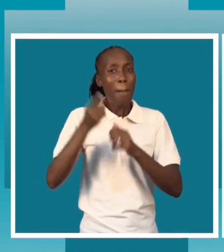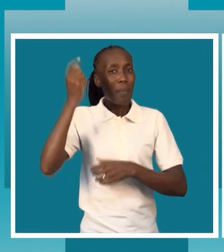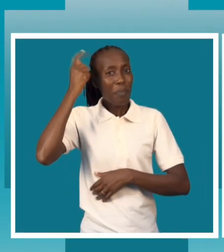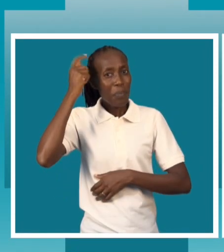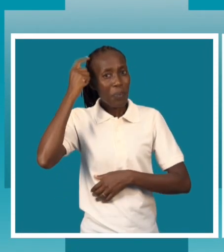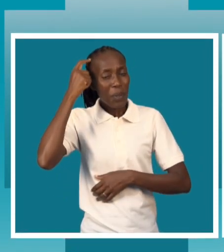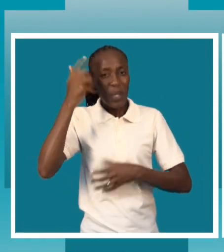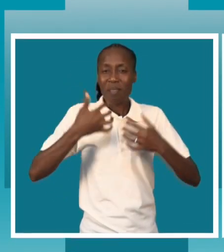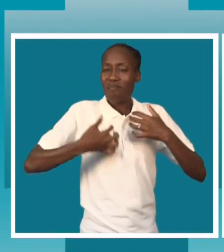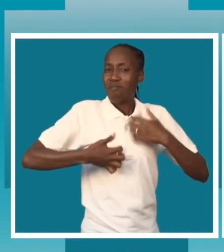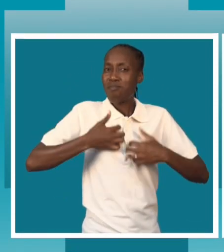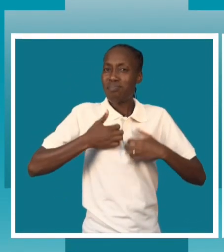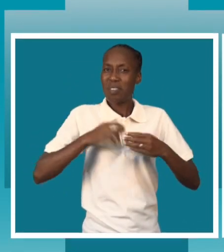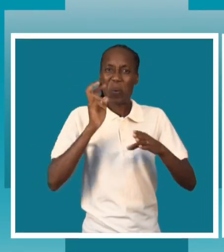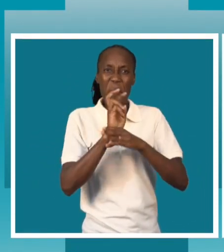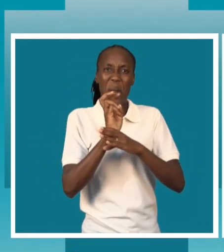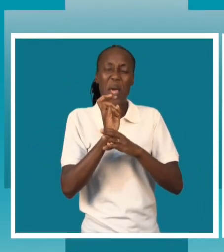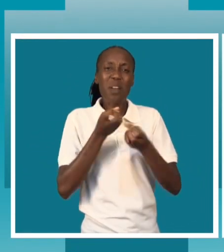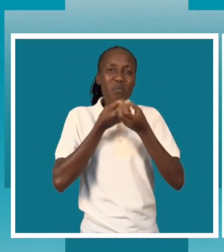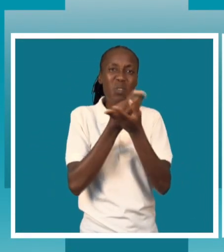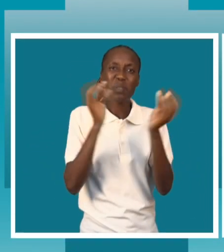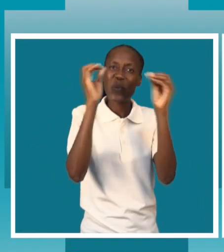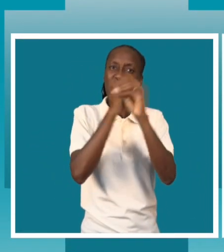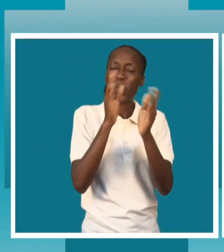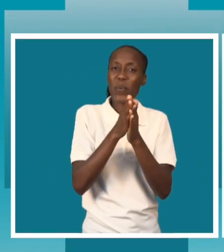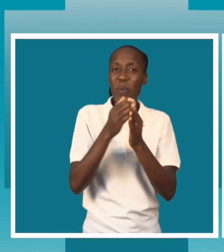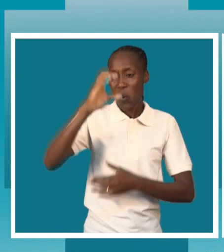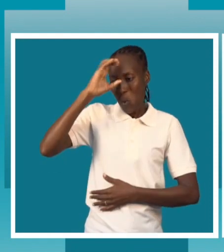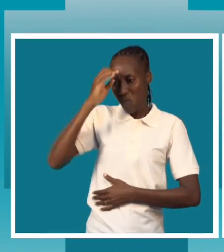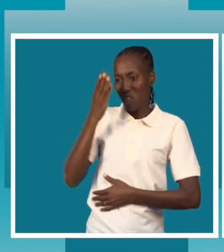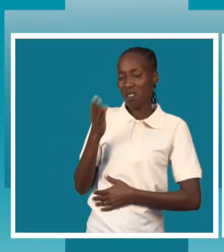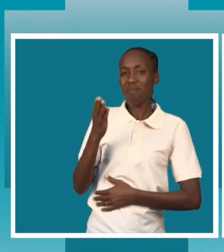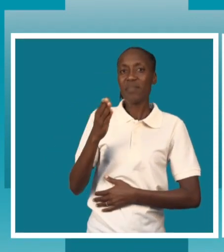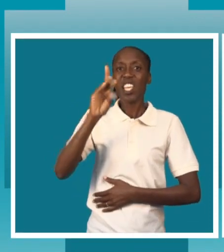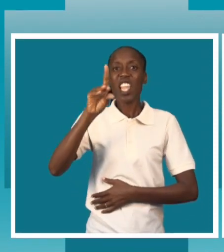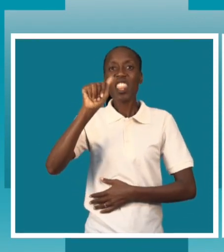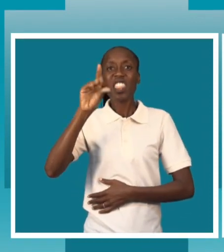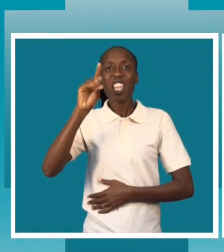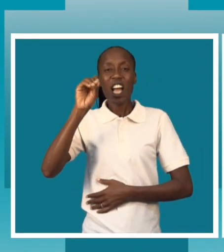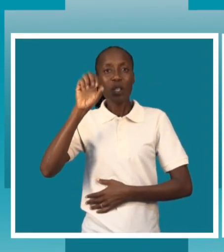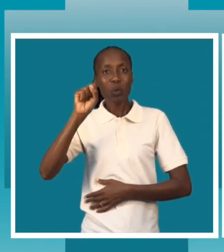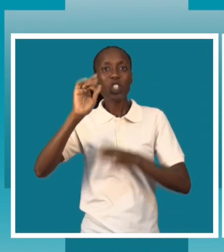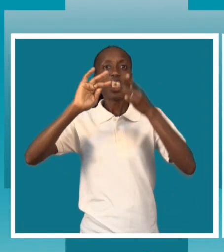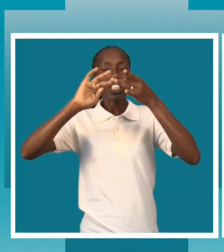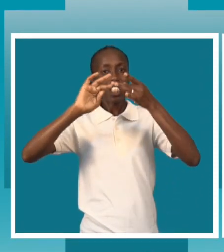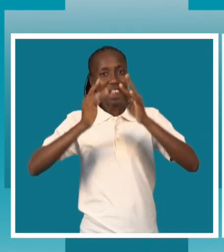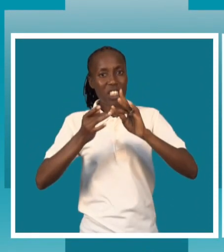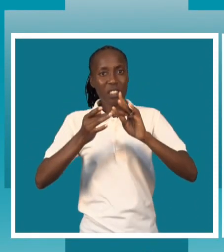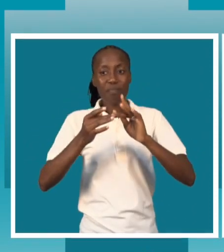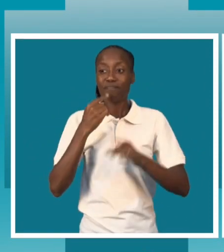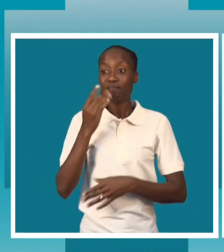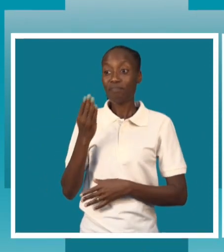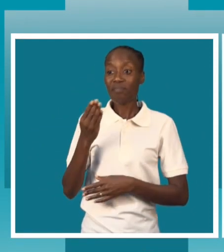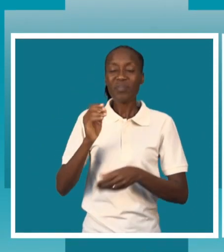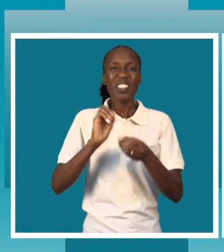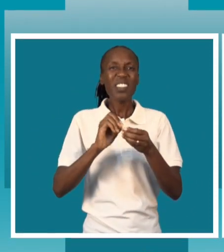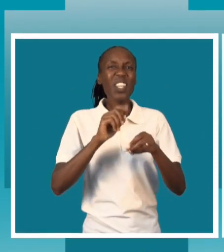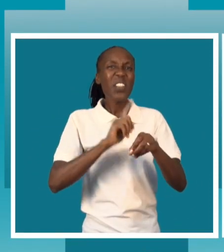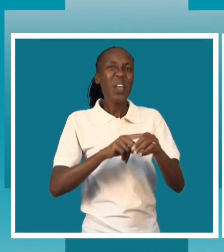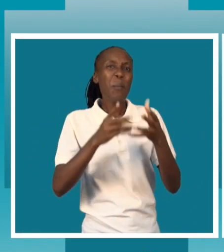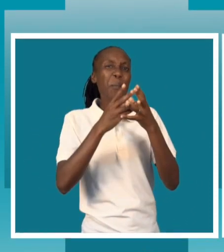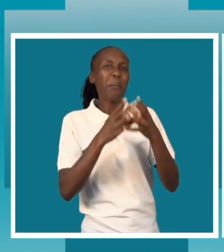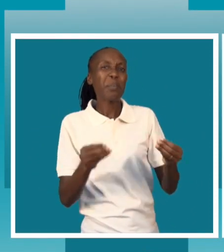humano deixa de se preocupar com o armazenamento de informações para confiar em banco de dados digital. Por que nós perdemos tempo a